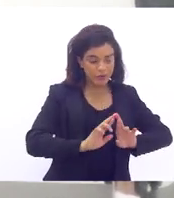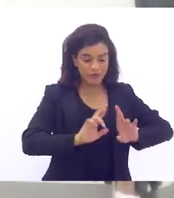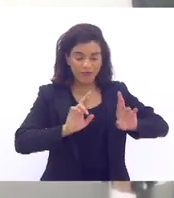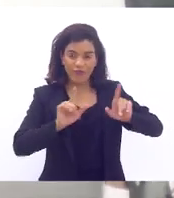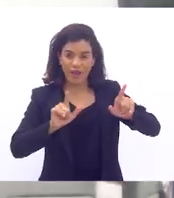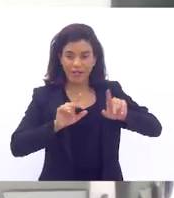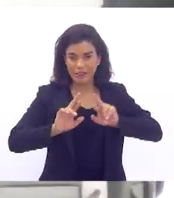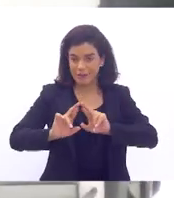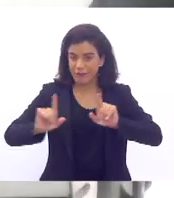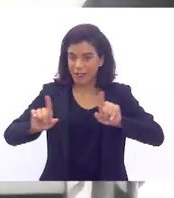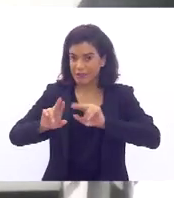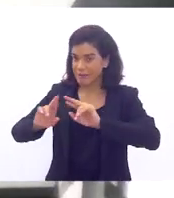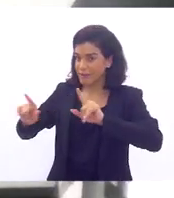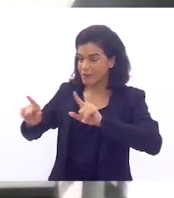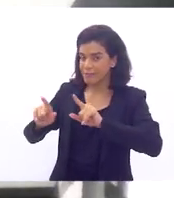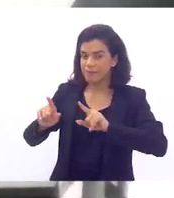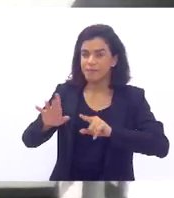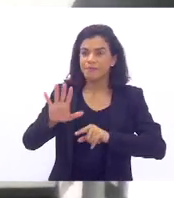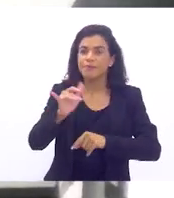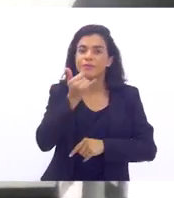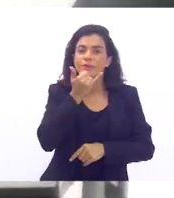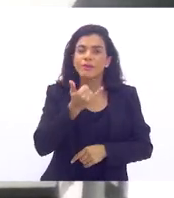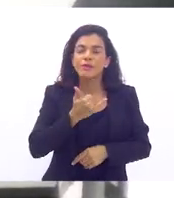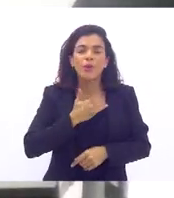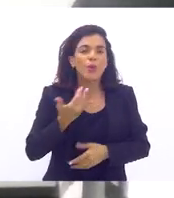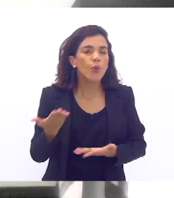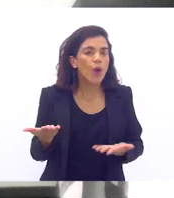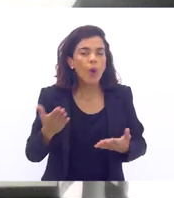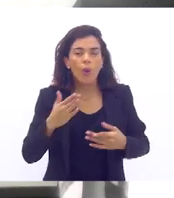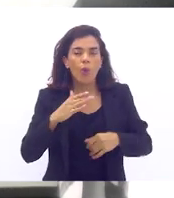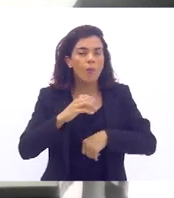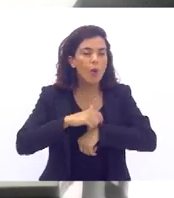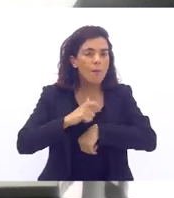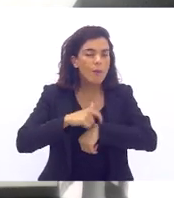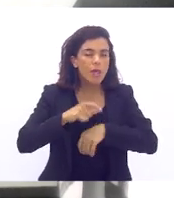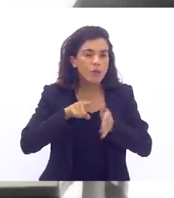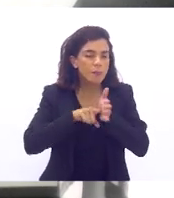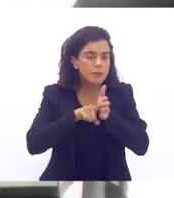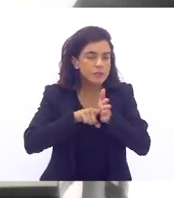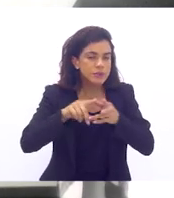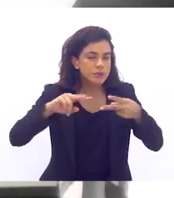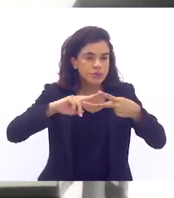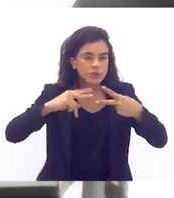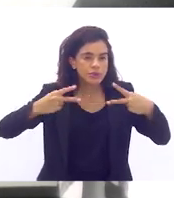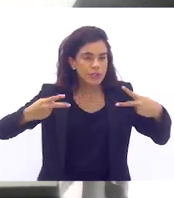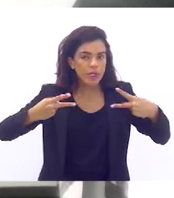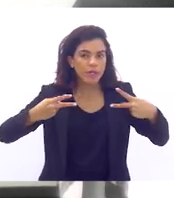a outra coisa interessante é seria que momento aconteceria se mapeamento